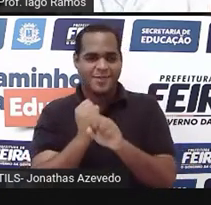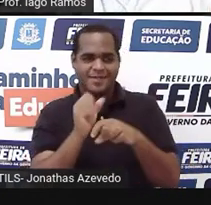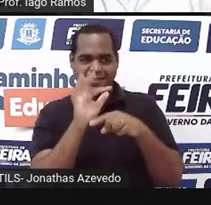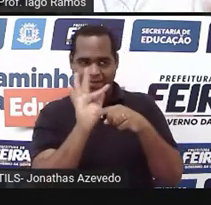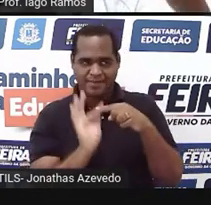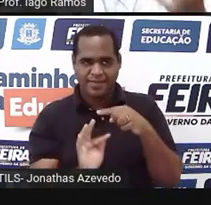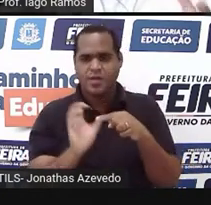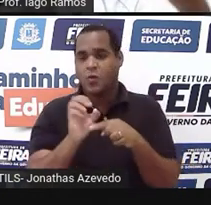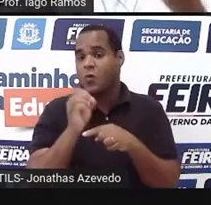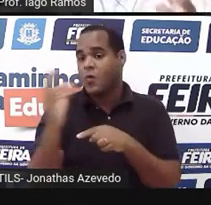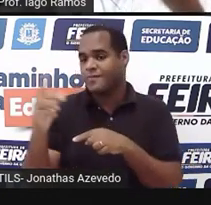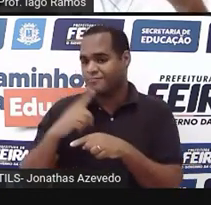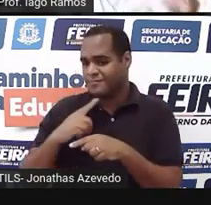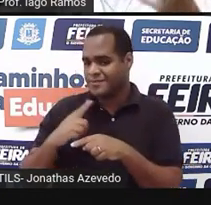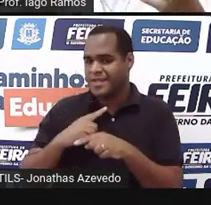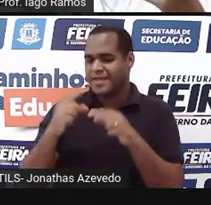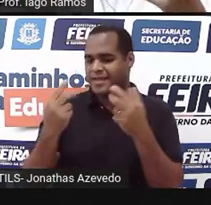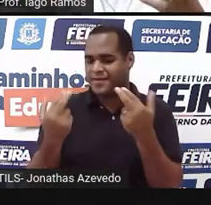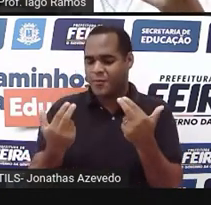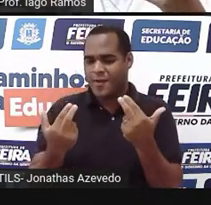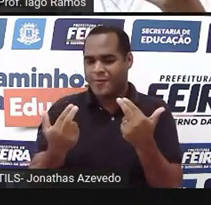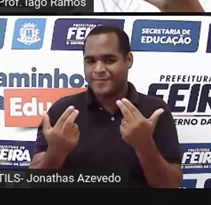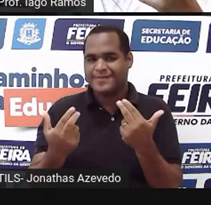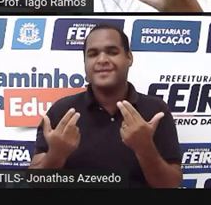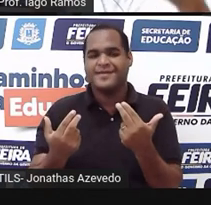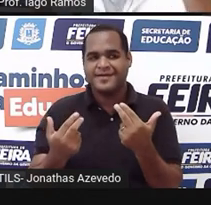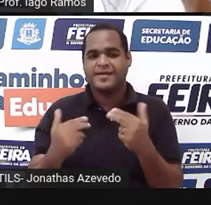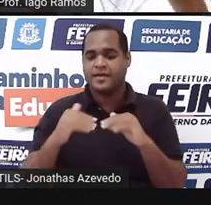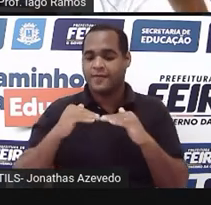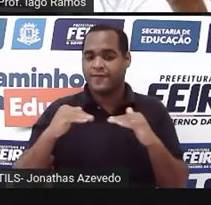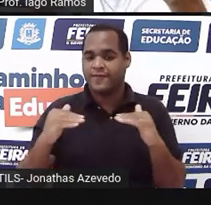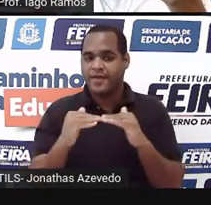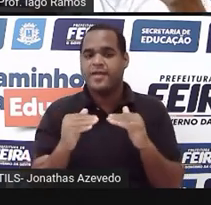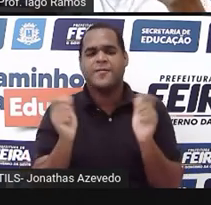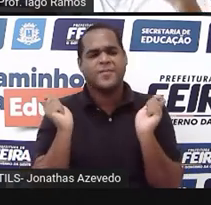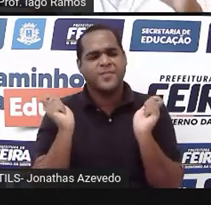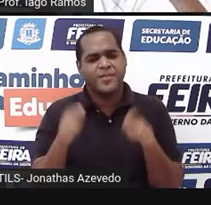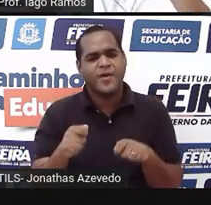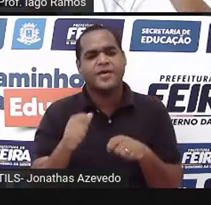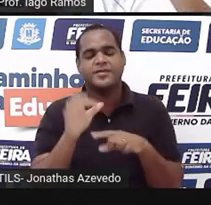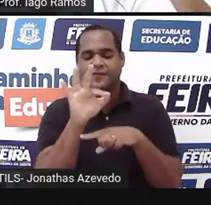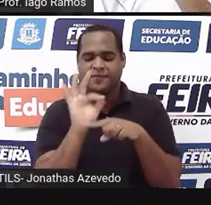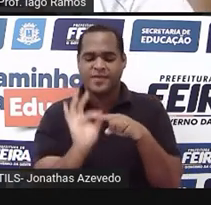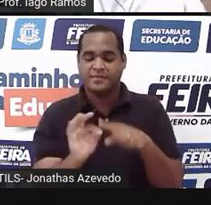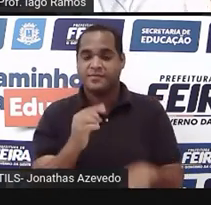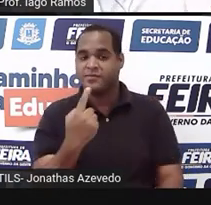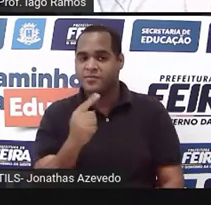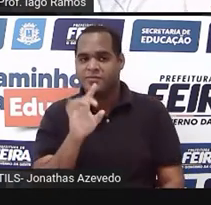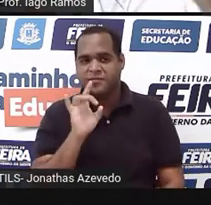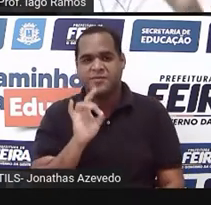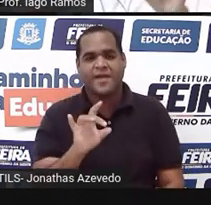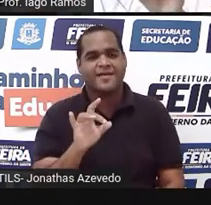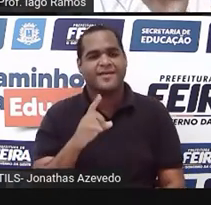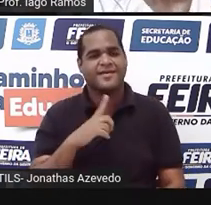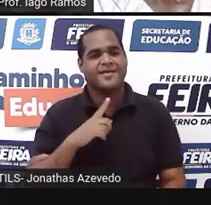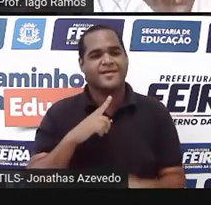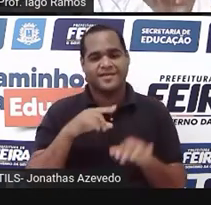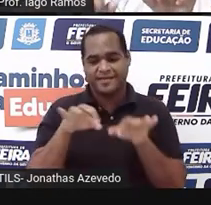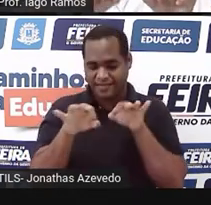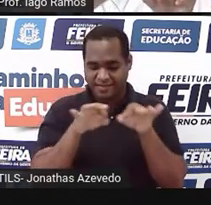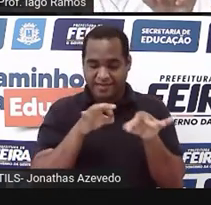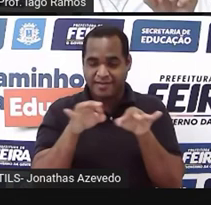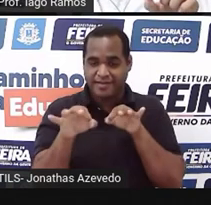onde a parte de baixo é igual eu posso escrever uma fração só eu monto a fração em